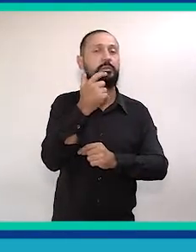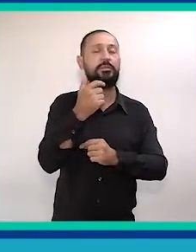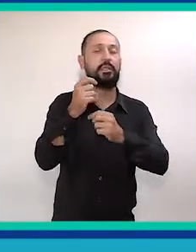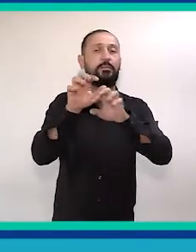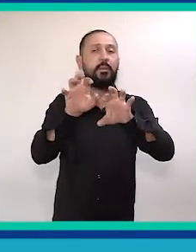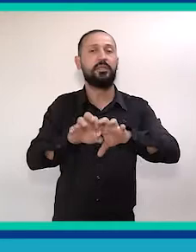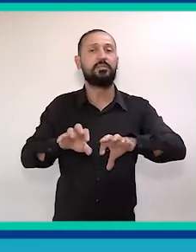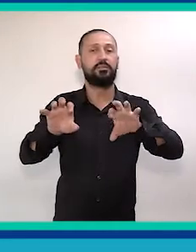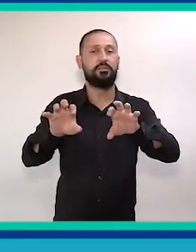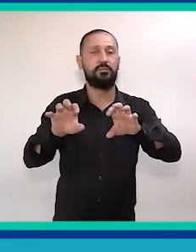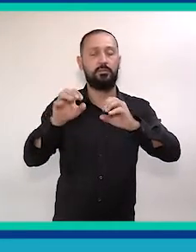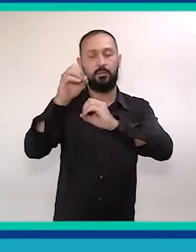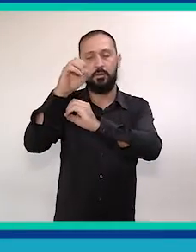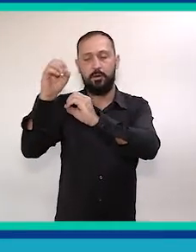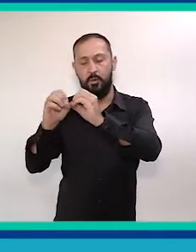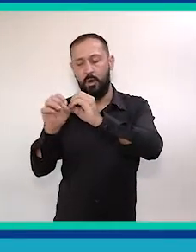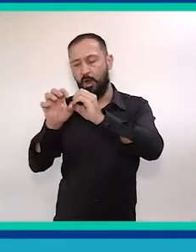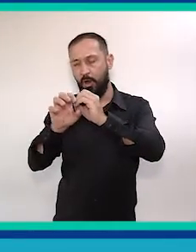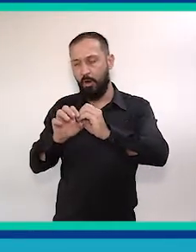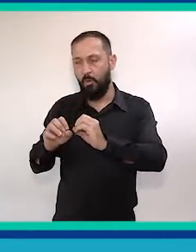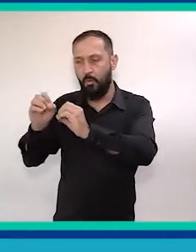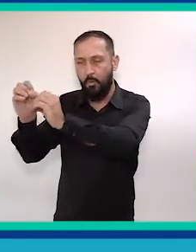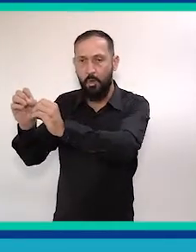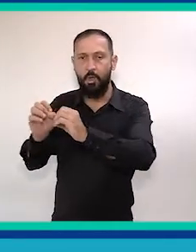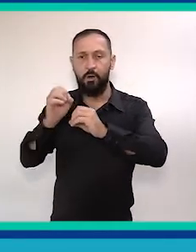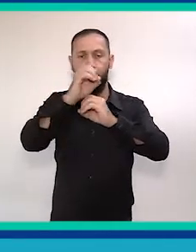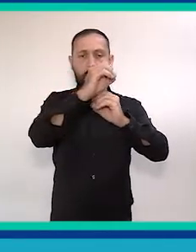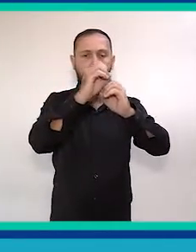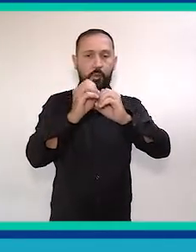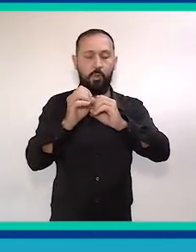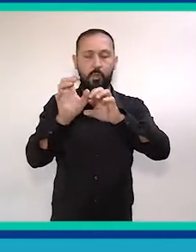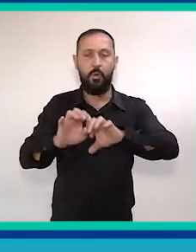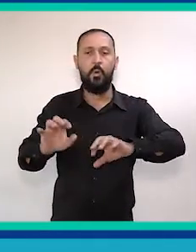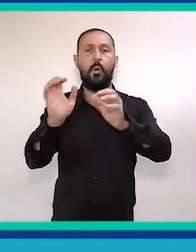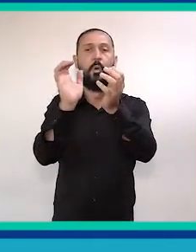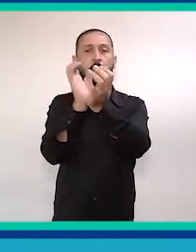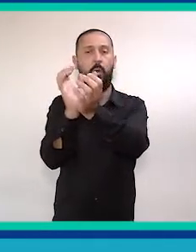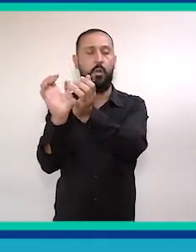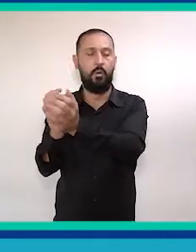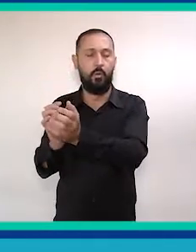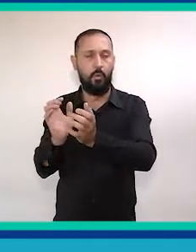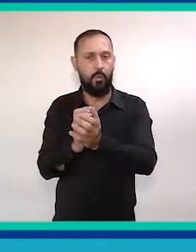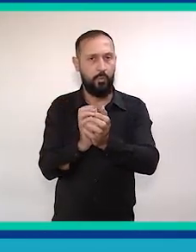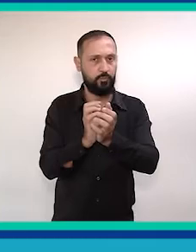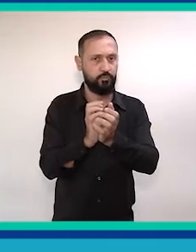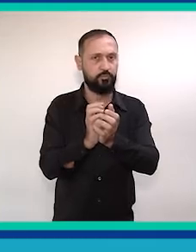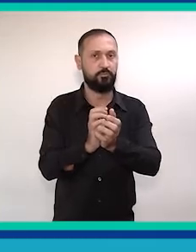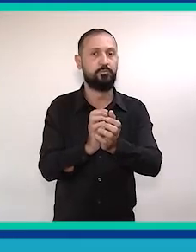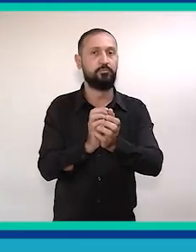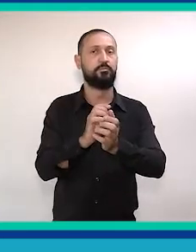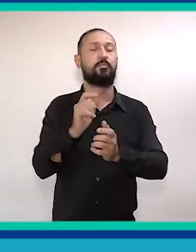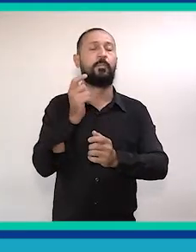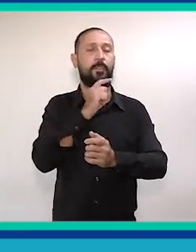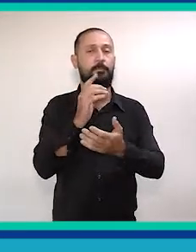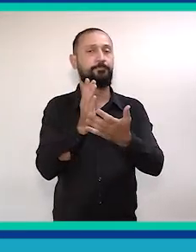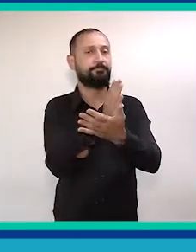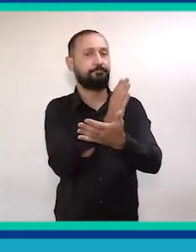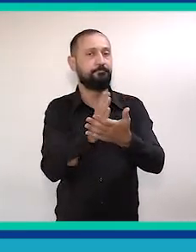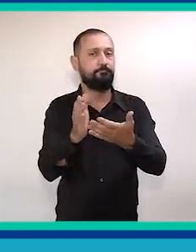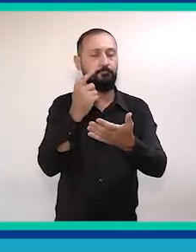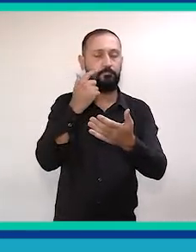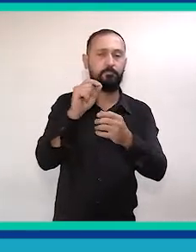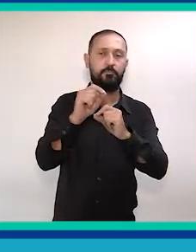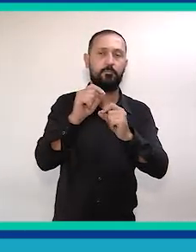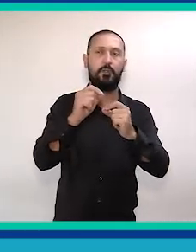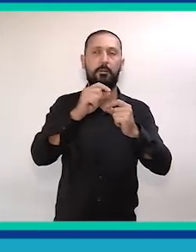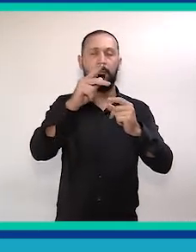que ela ainda não consegue me separar molécula por molécula. Ela separa os grupos de famílias, digamos assim. Então, ela